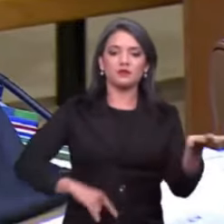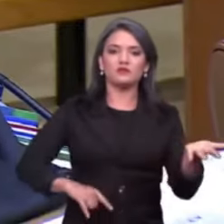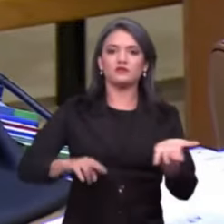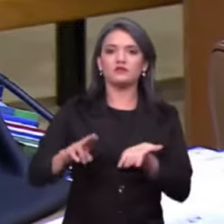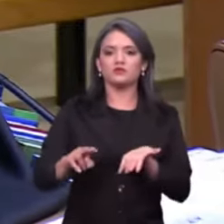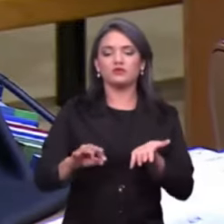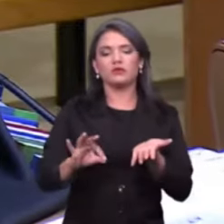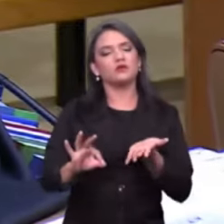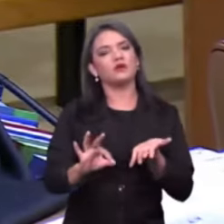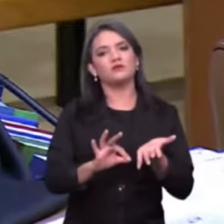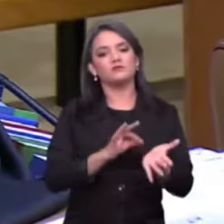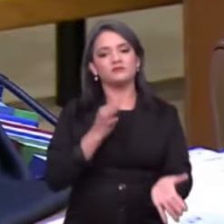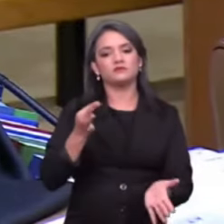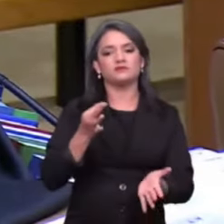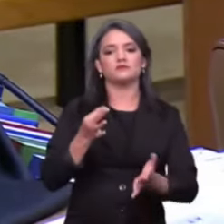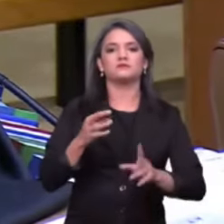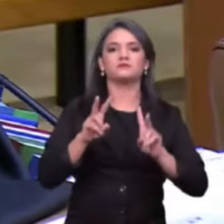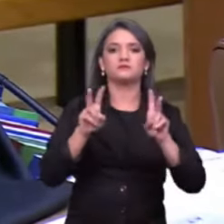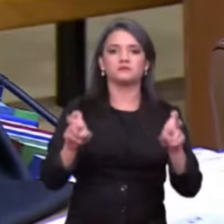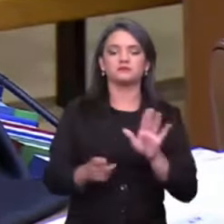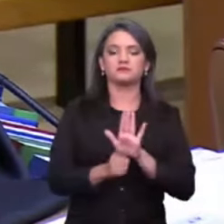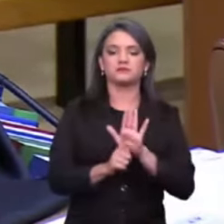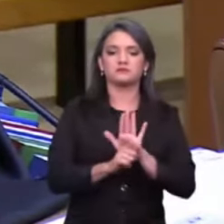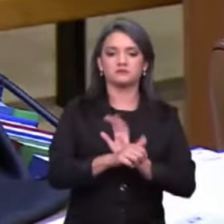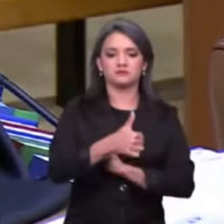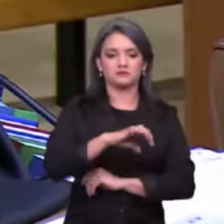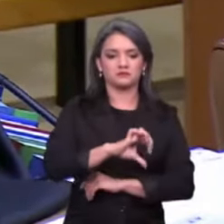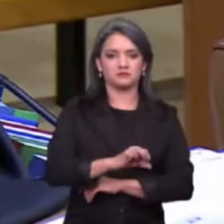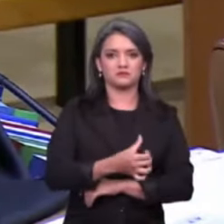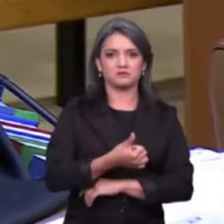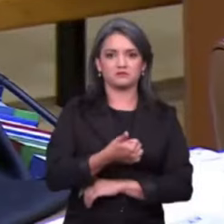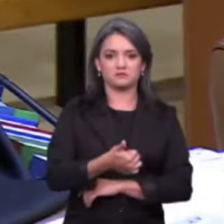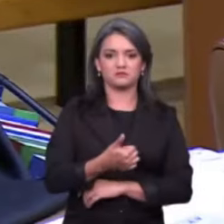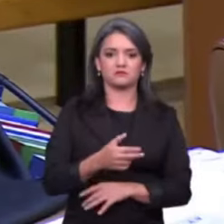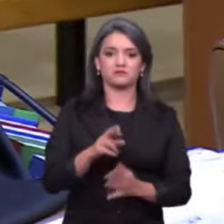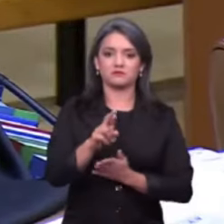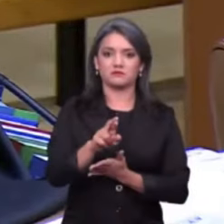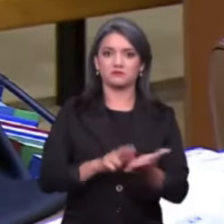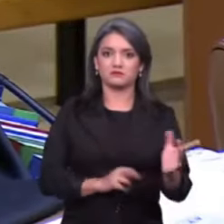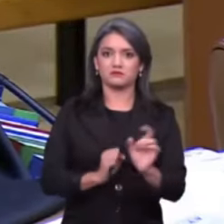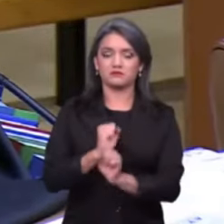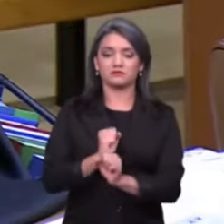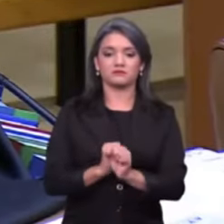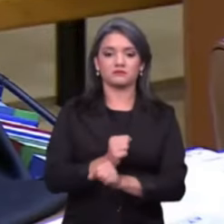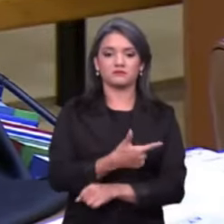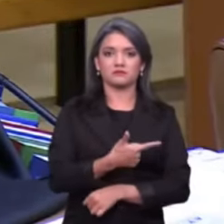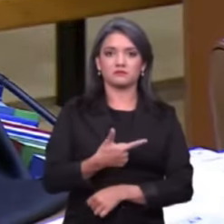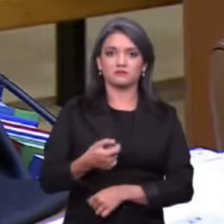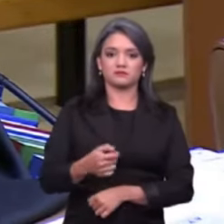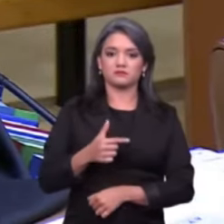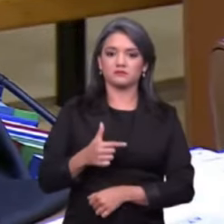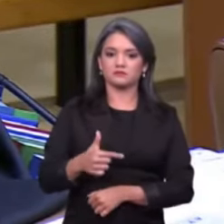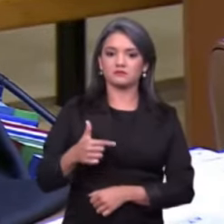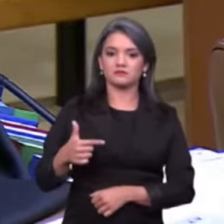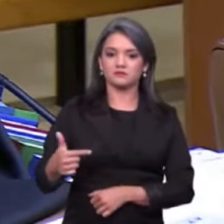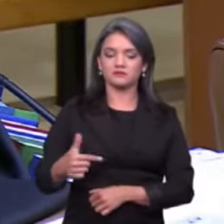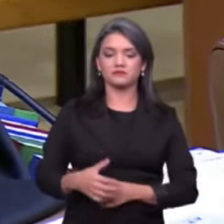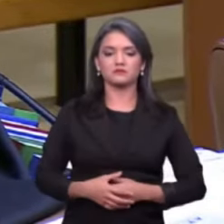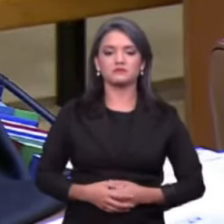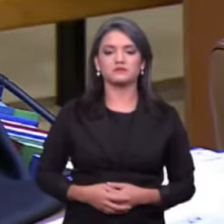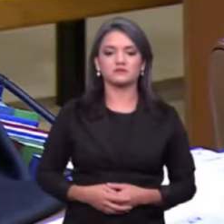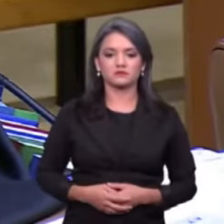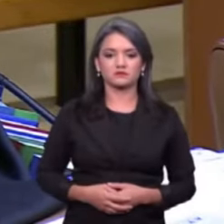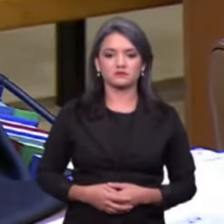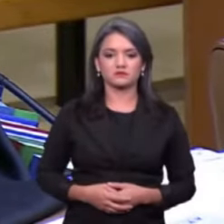de 1961. Diz o relatório, que é do ano de 2022. A legalização